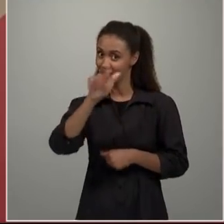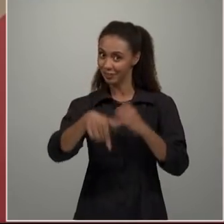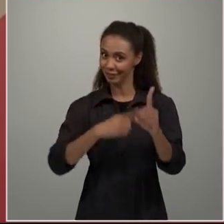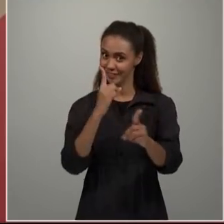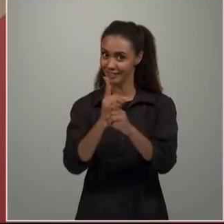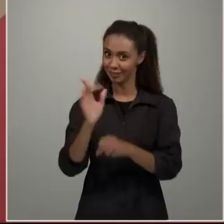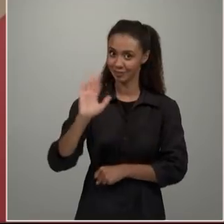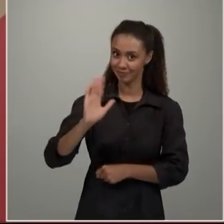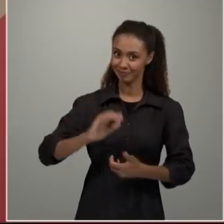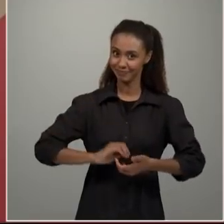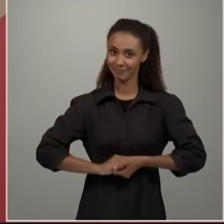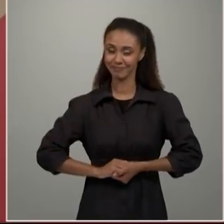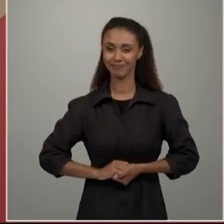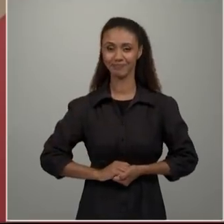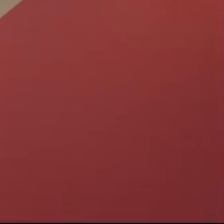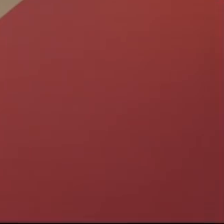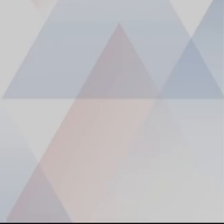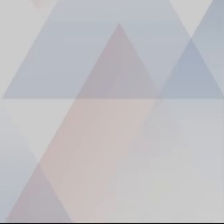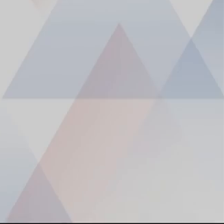a pouco obrigada